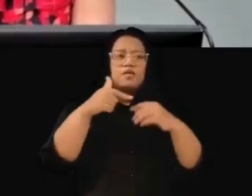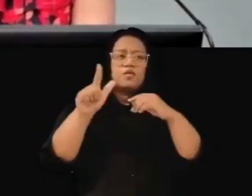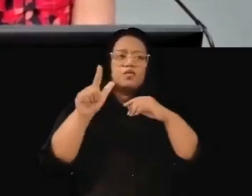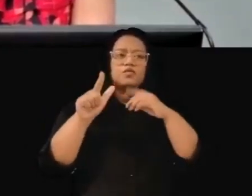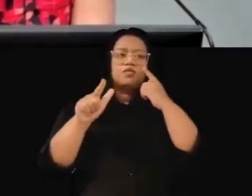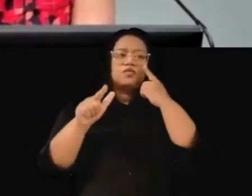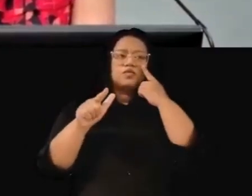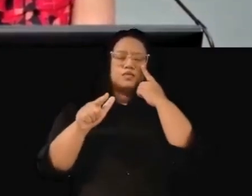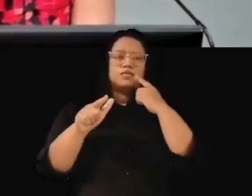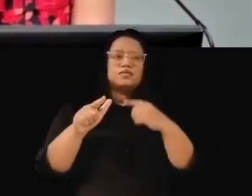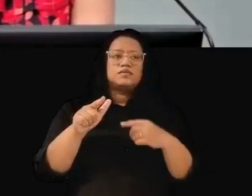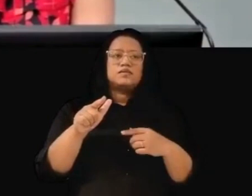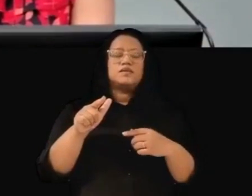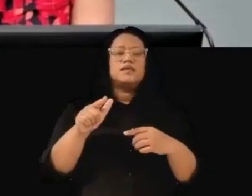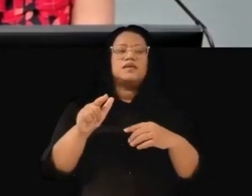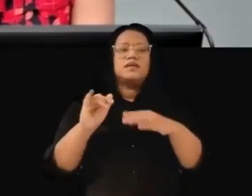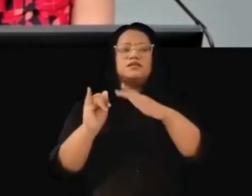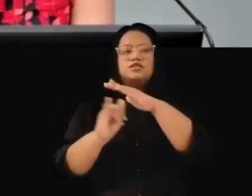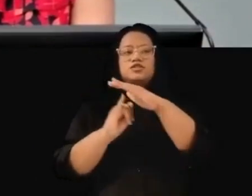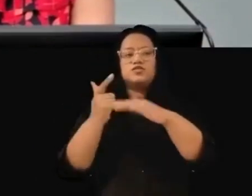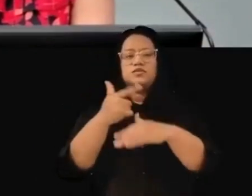Fundação por seu turno,